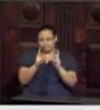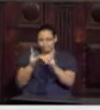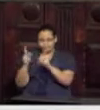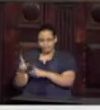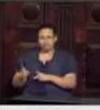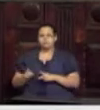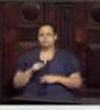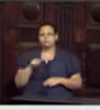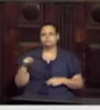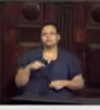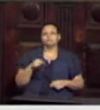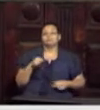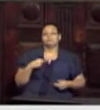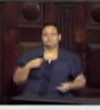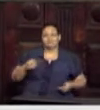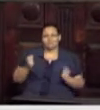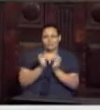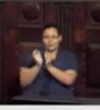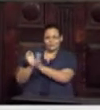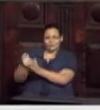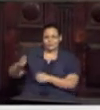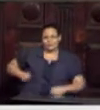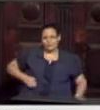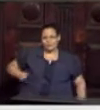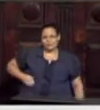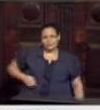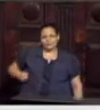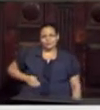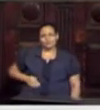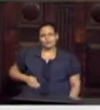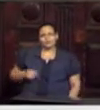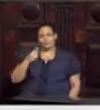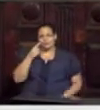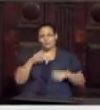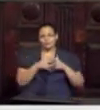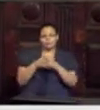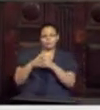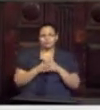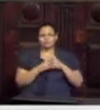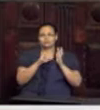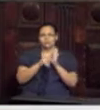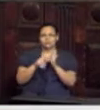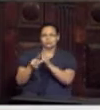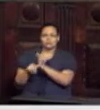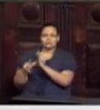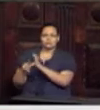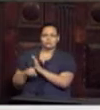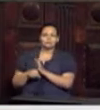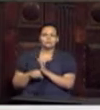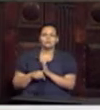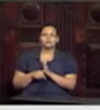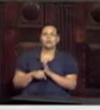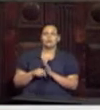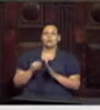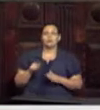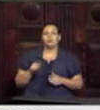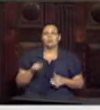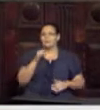essas organizações criminosas identificaram no roubo de carga uma modalidade